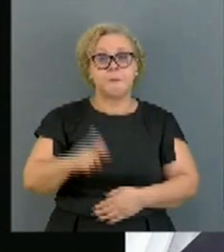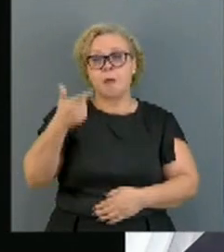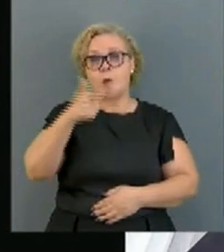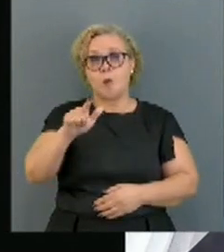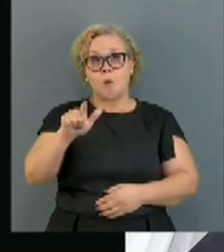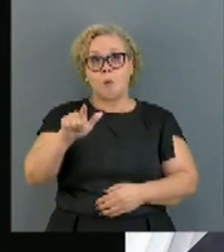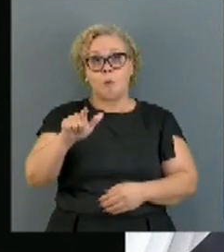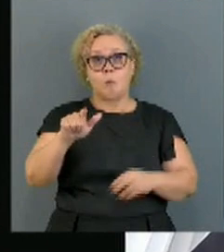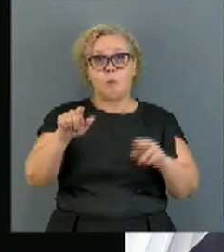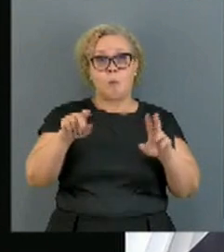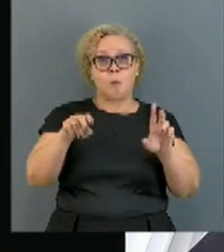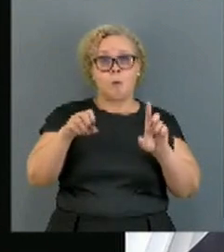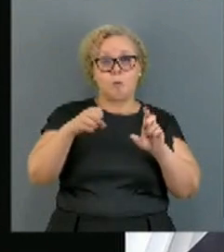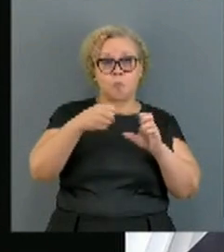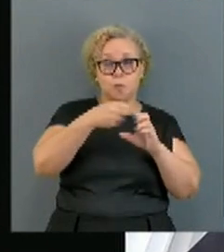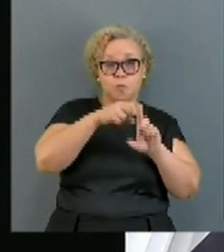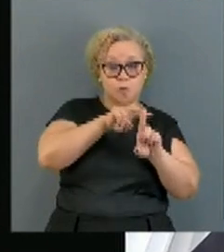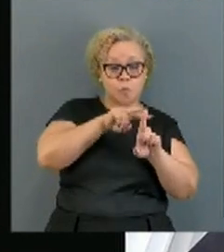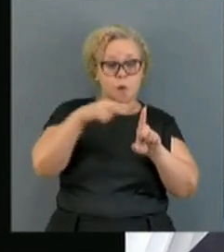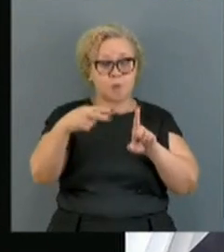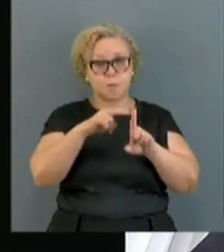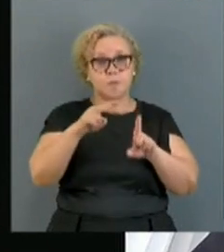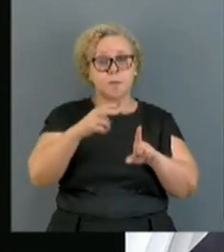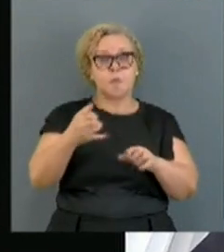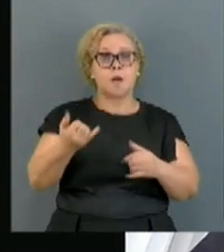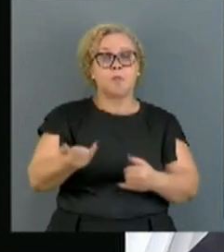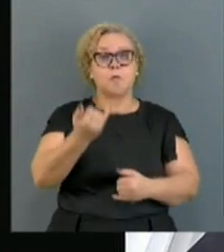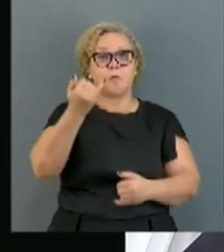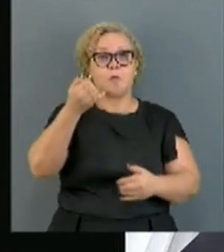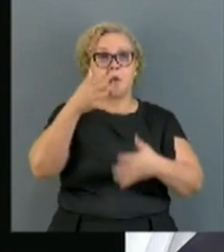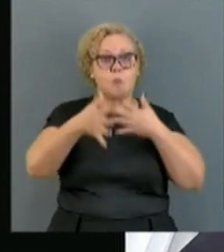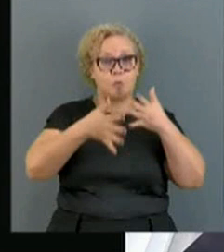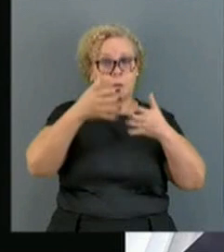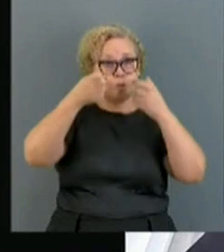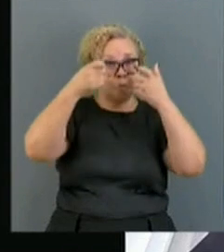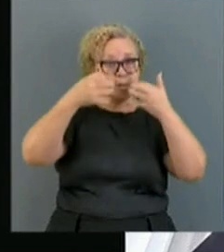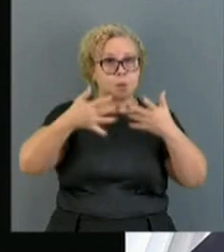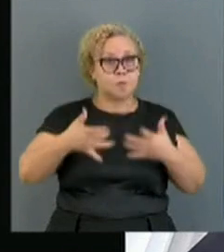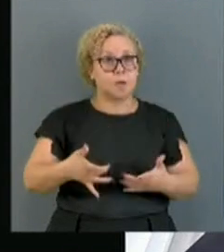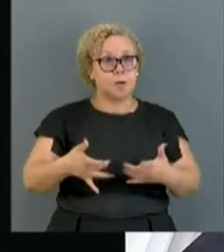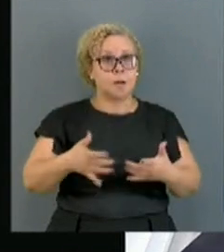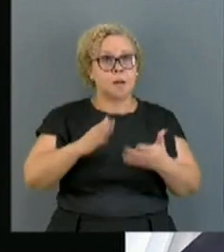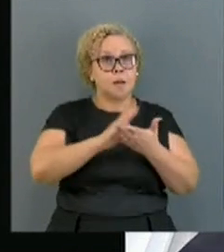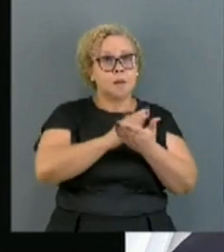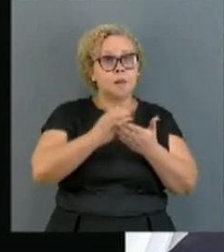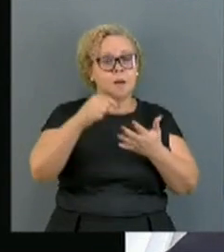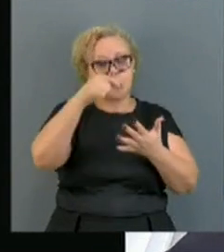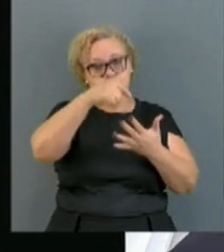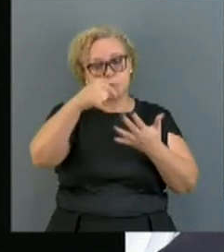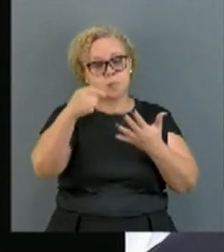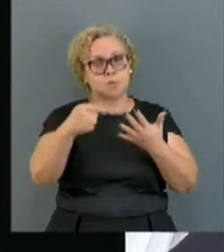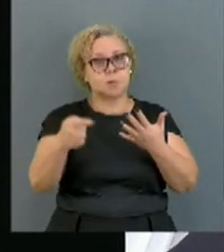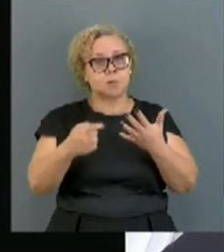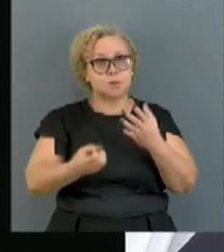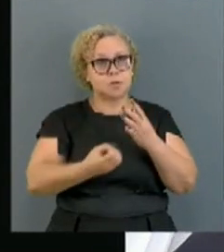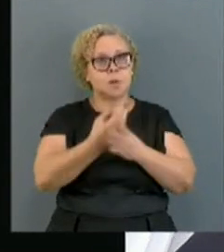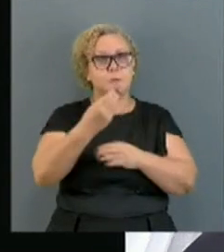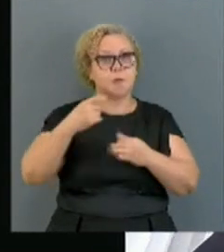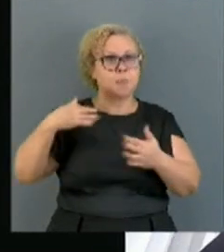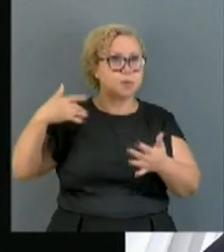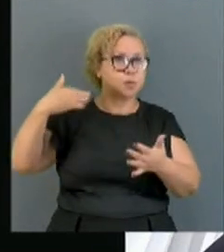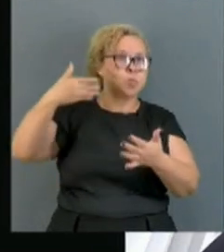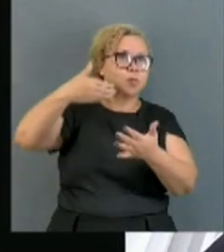que eu acho que é importante mencionar é que alguns dos requisitos que aparecem ao longo de